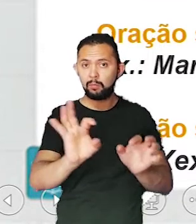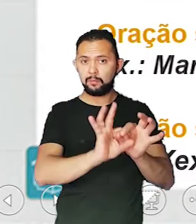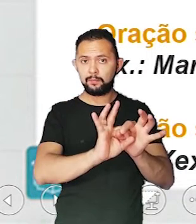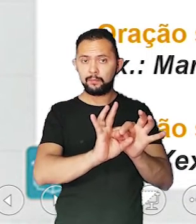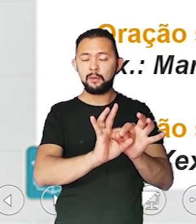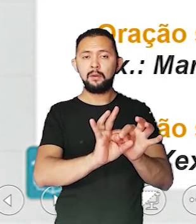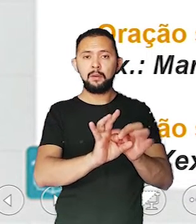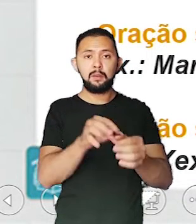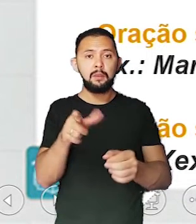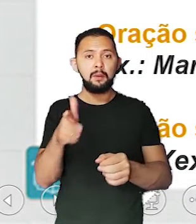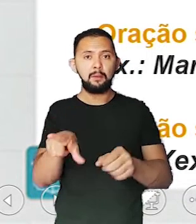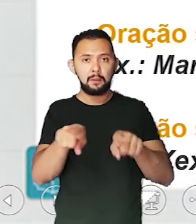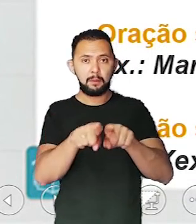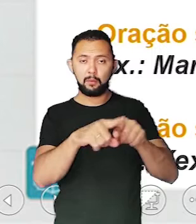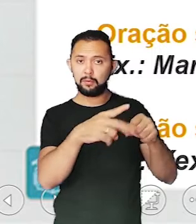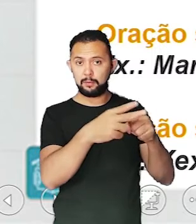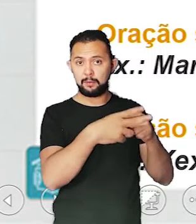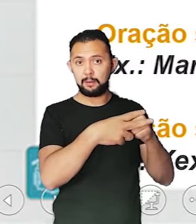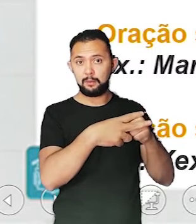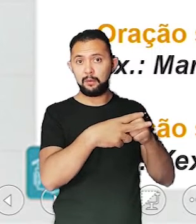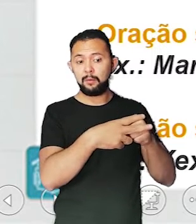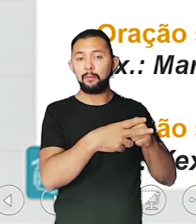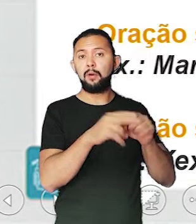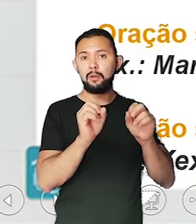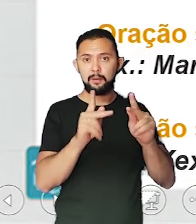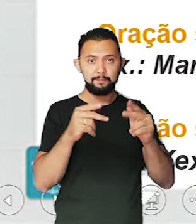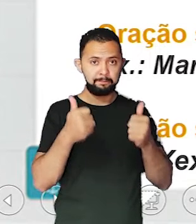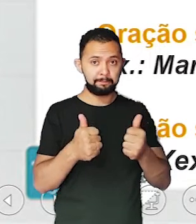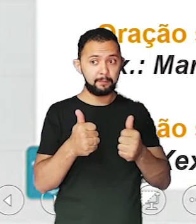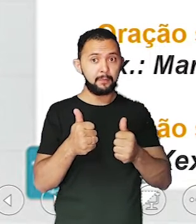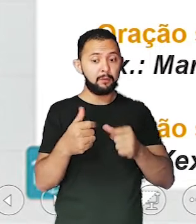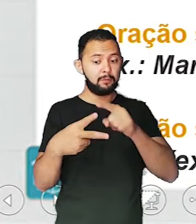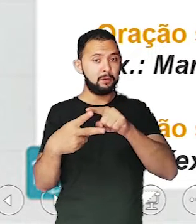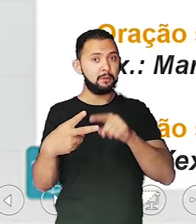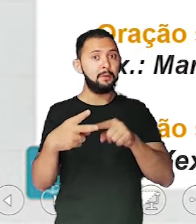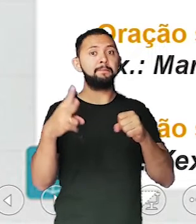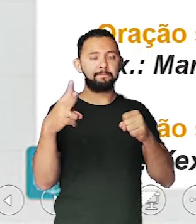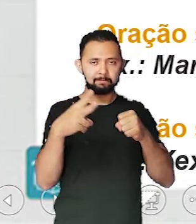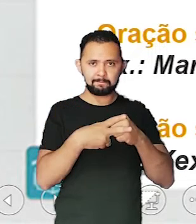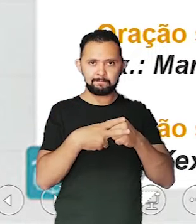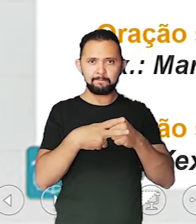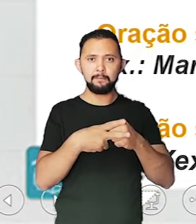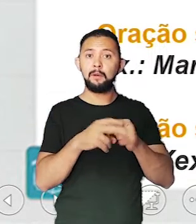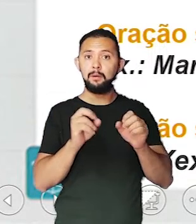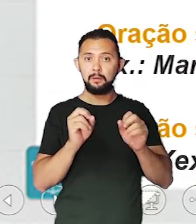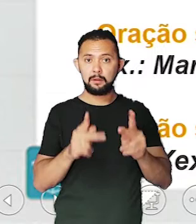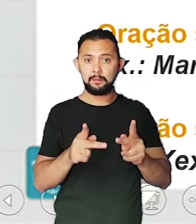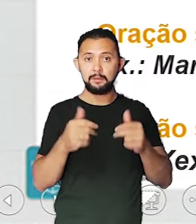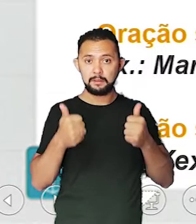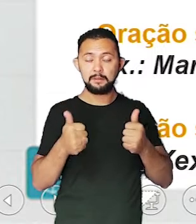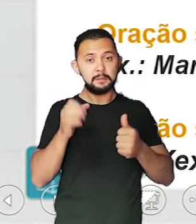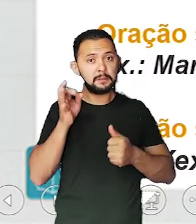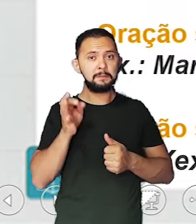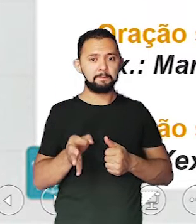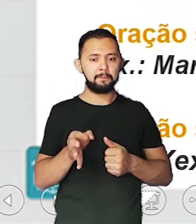eu tenho aqui outro verbo, né? Que não é um verbo de ligação, não, né? Esse compareça. Nós temos outro verbo. Ok, um verbo significativo aqui. Então,